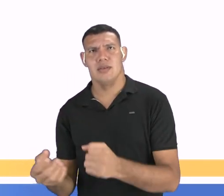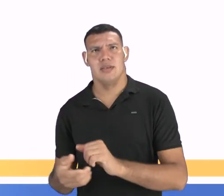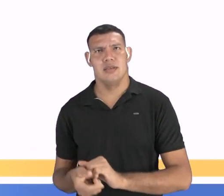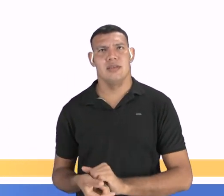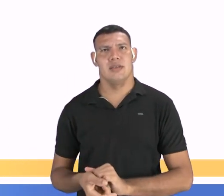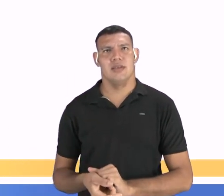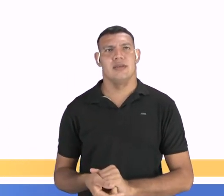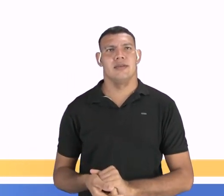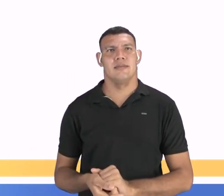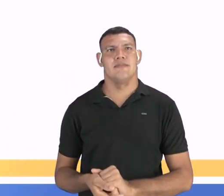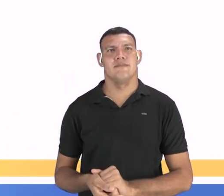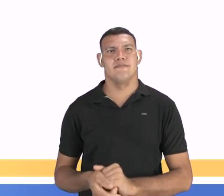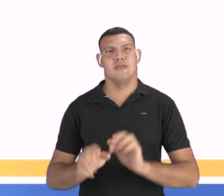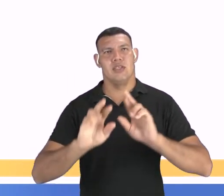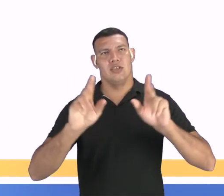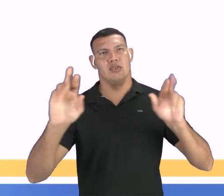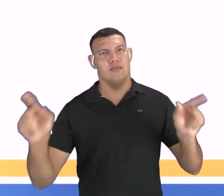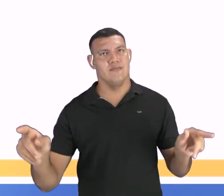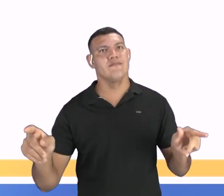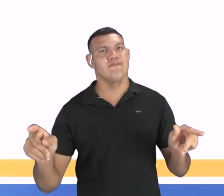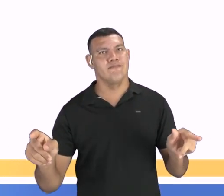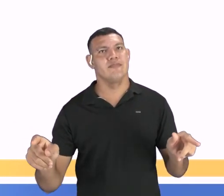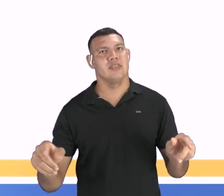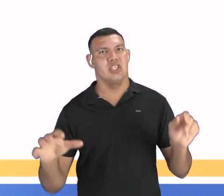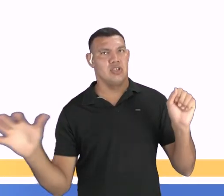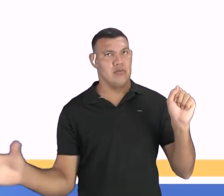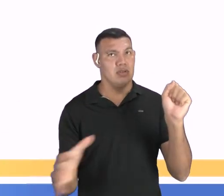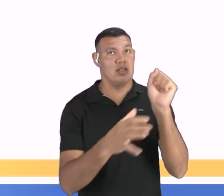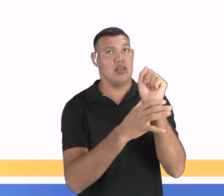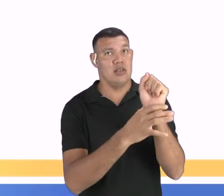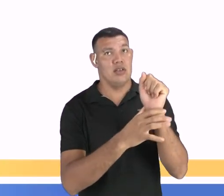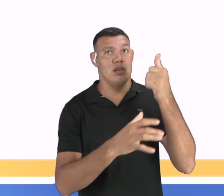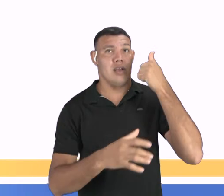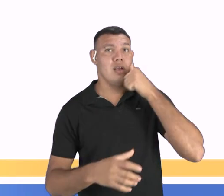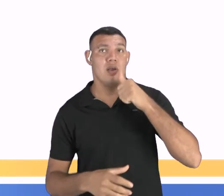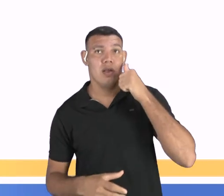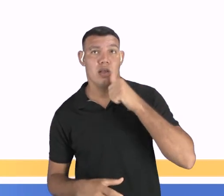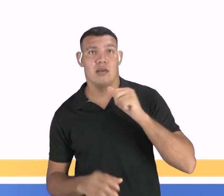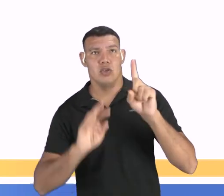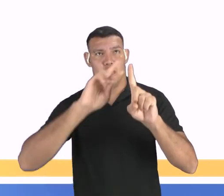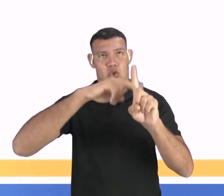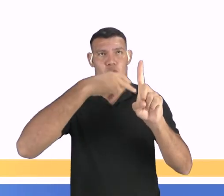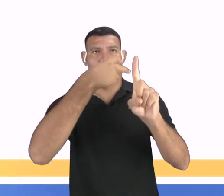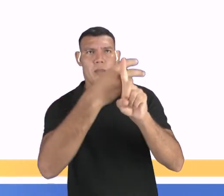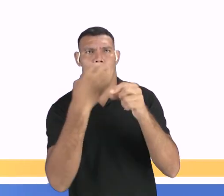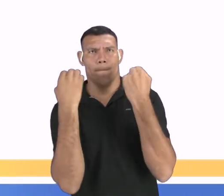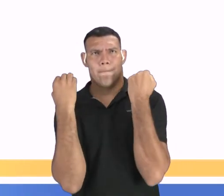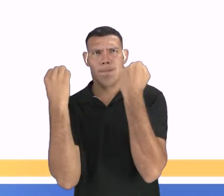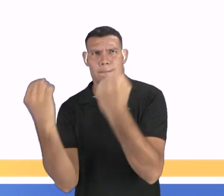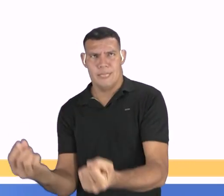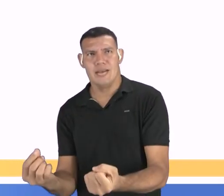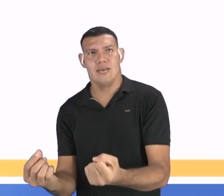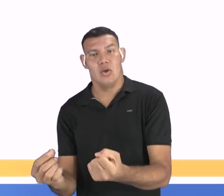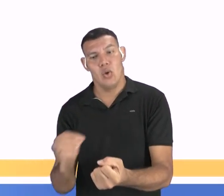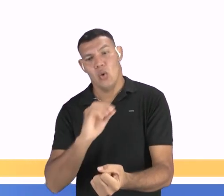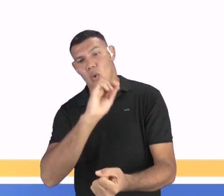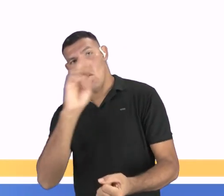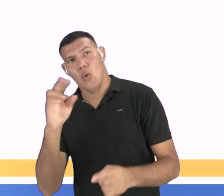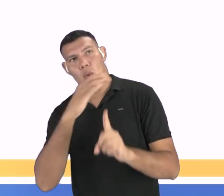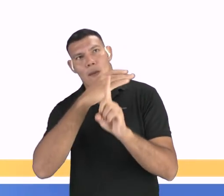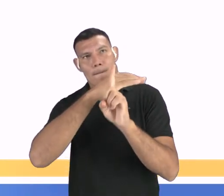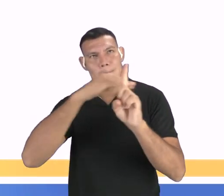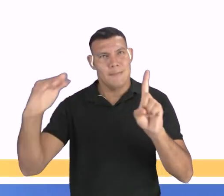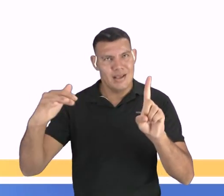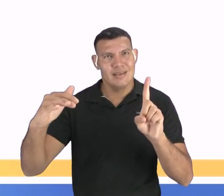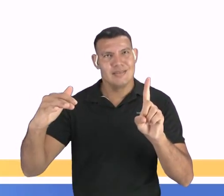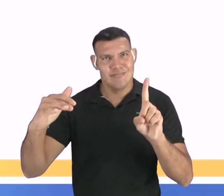grandezas não possuem proporcionalidade entre si, né? Eu não posso dizer exatamente que, como